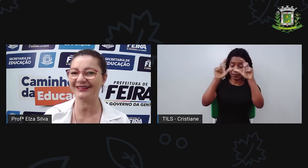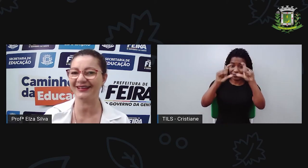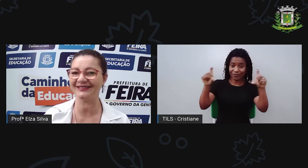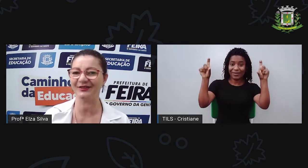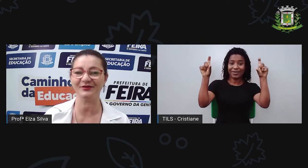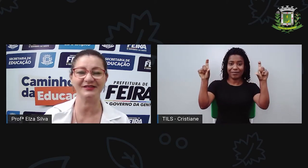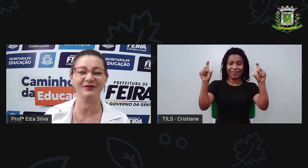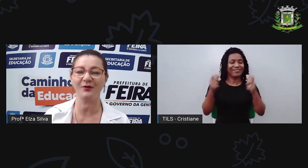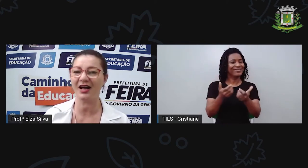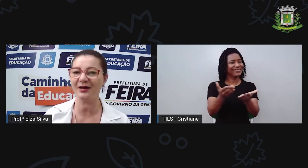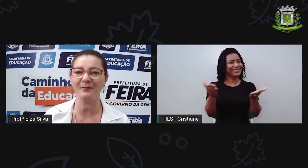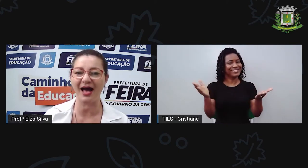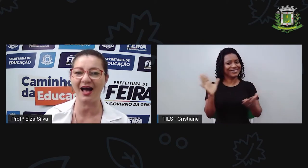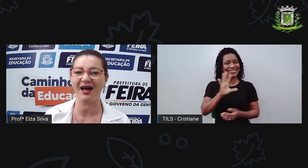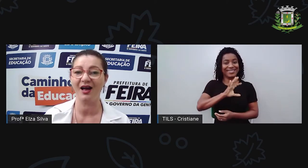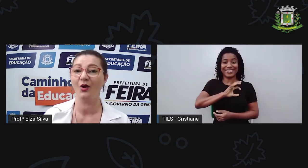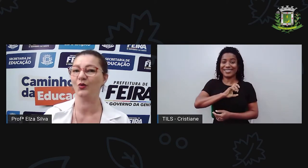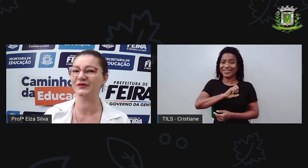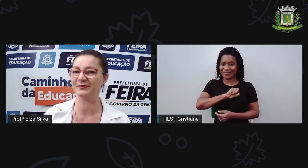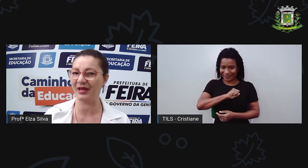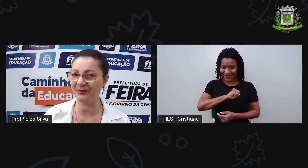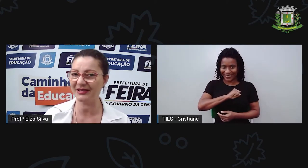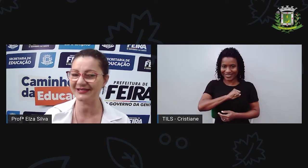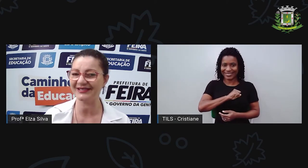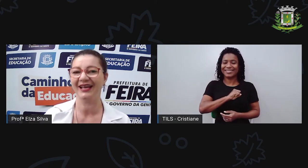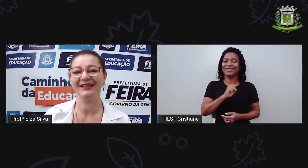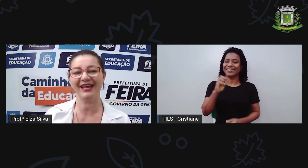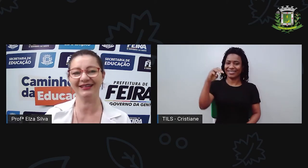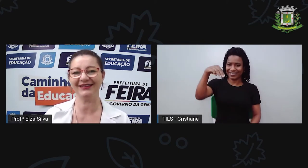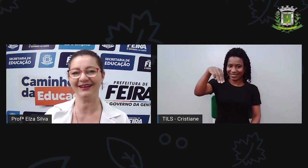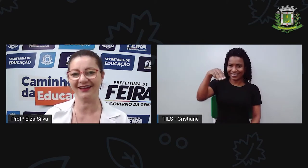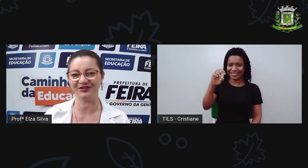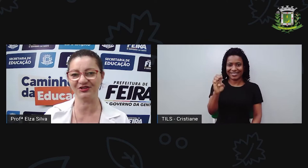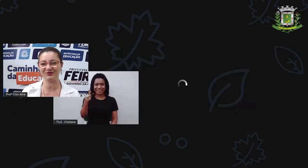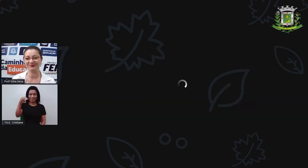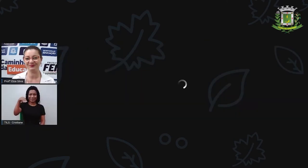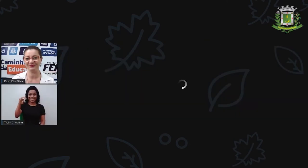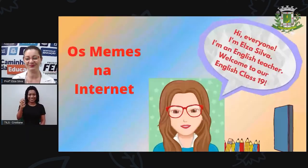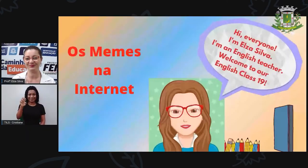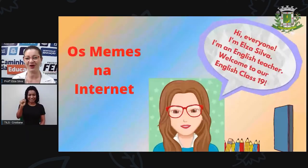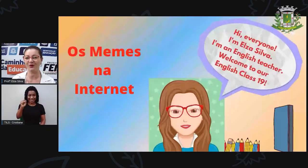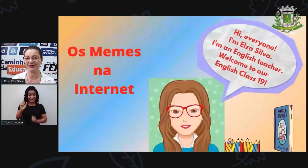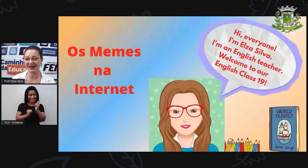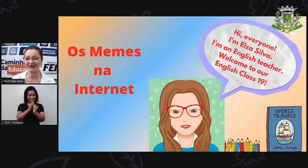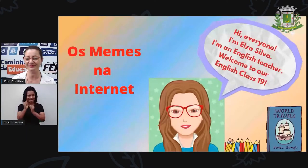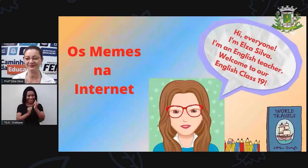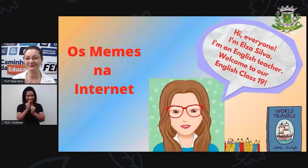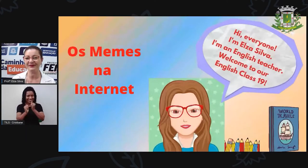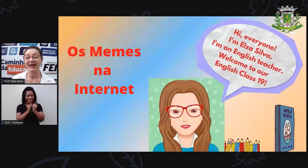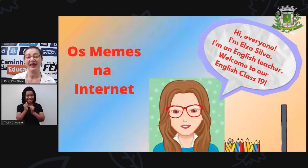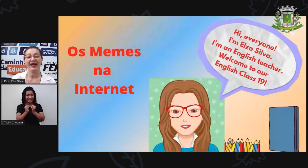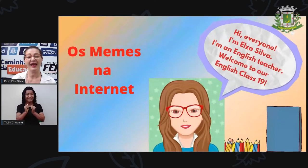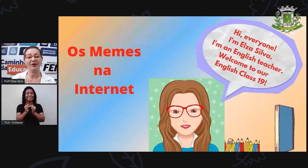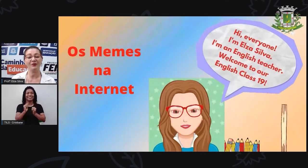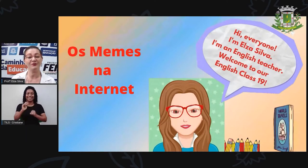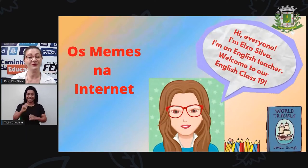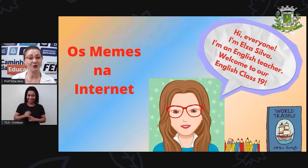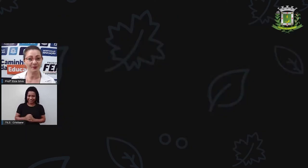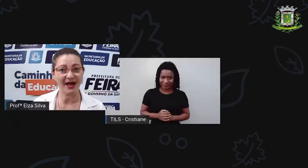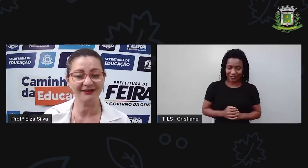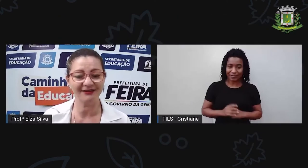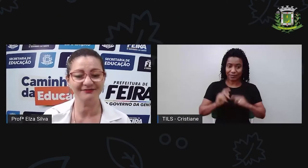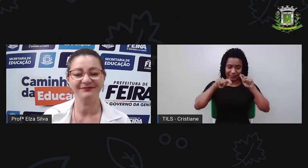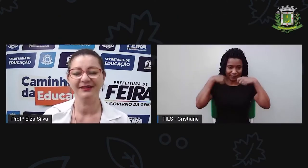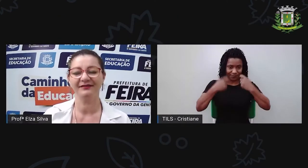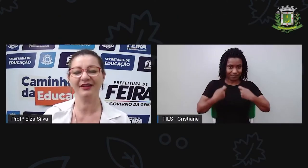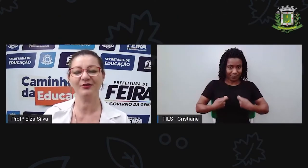certeza que vocês vão amar os memes na internet. Ok? Eu sou